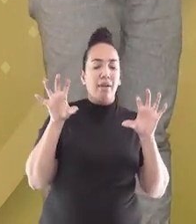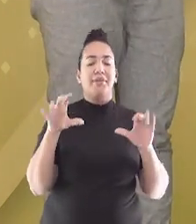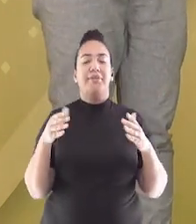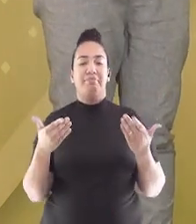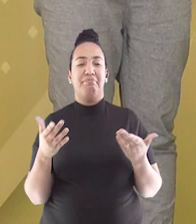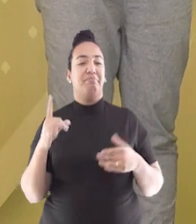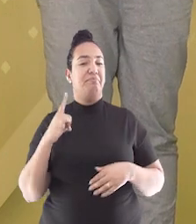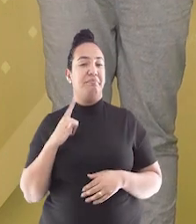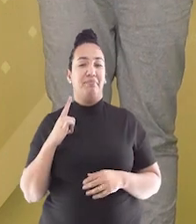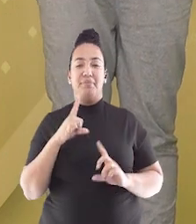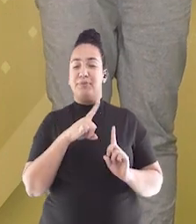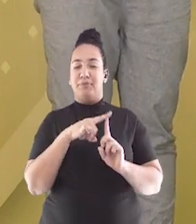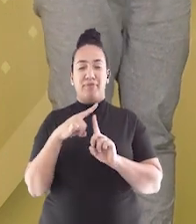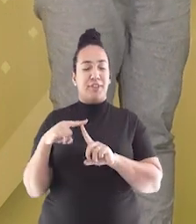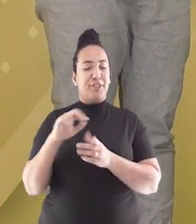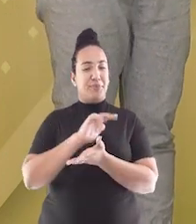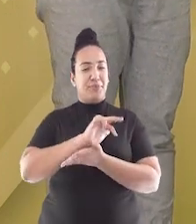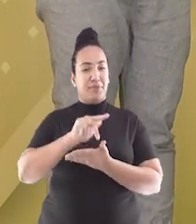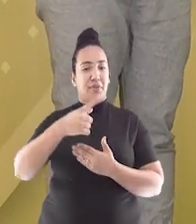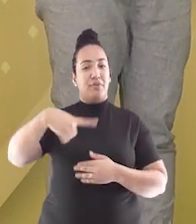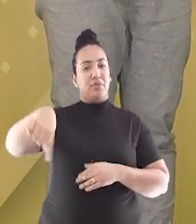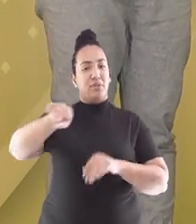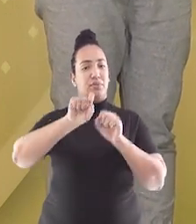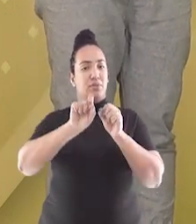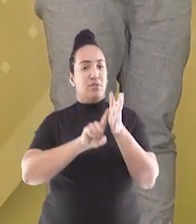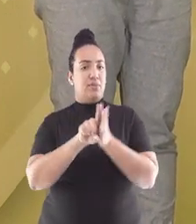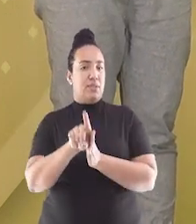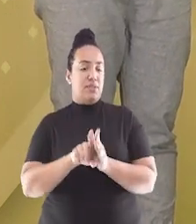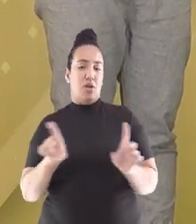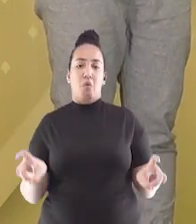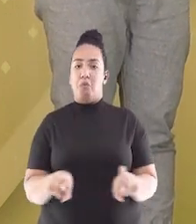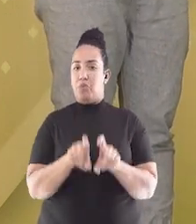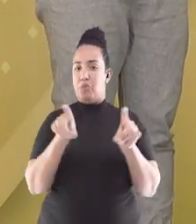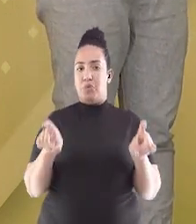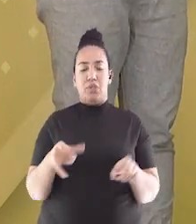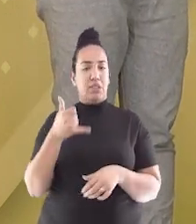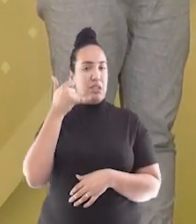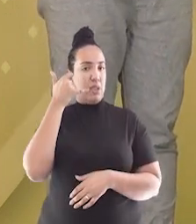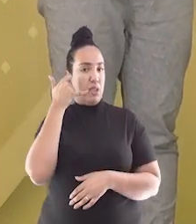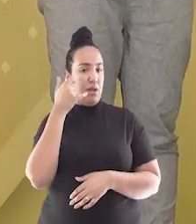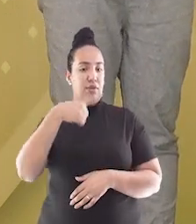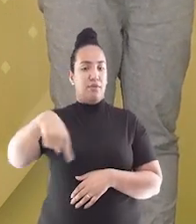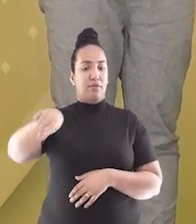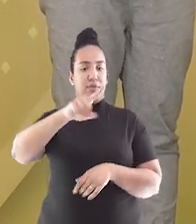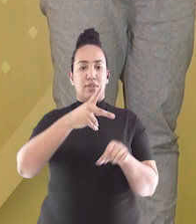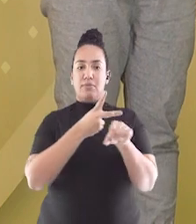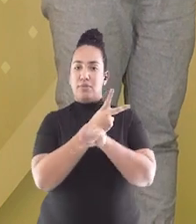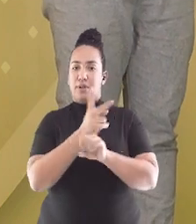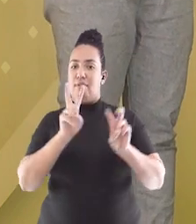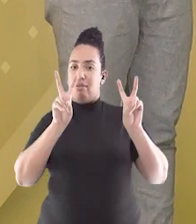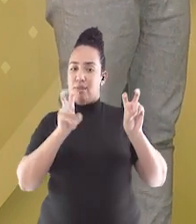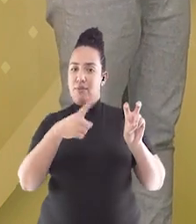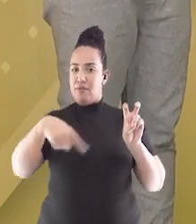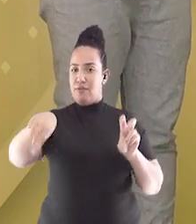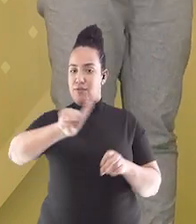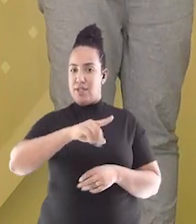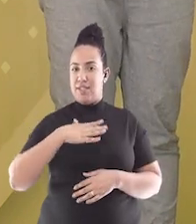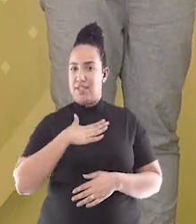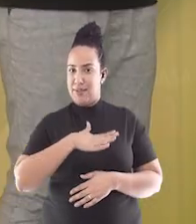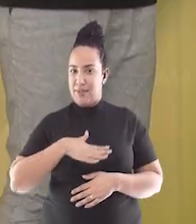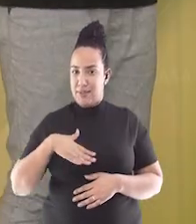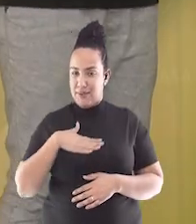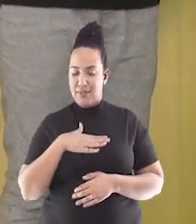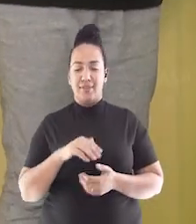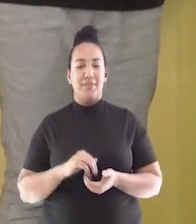Tem para todos os gostos. É só pesquisar no computador ou celular e procurar um que tenha um tema do seu